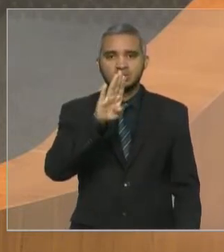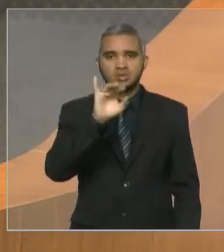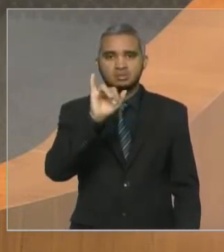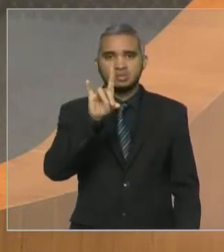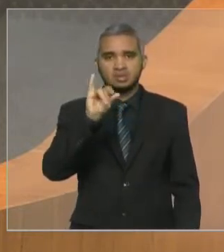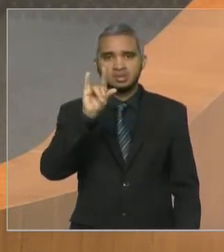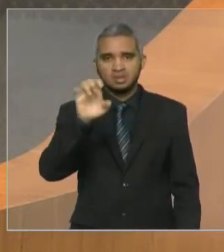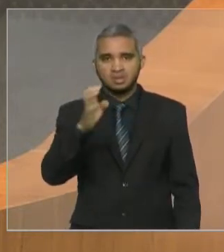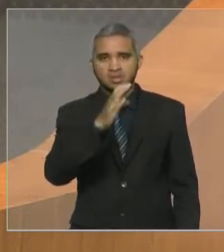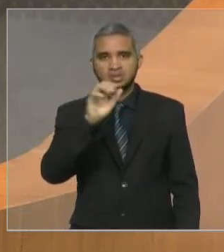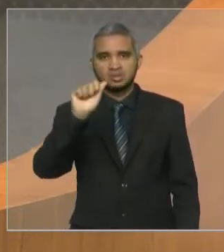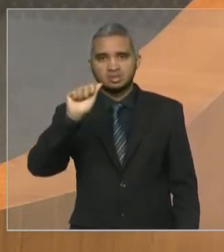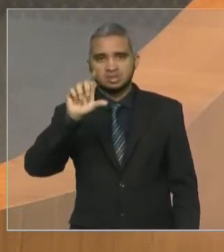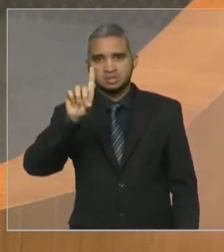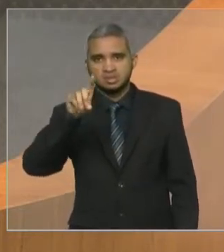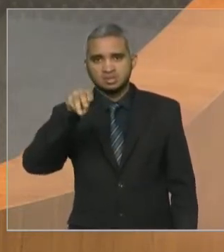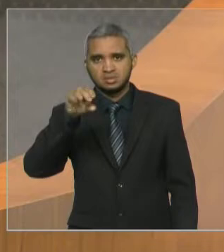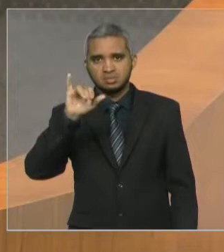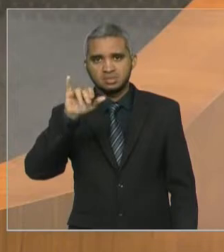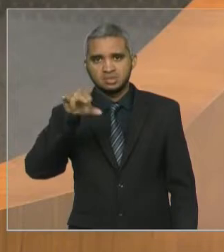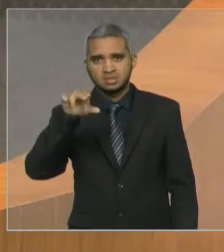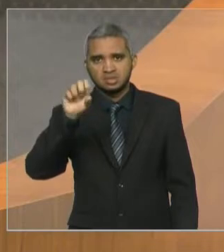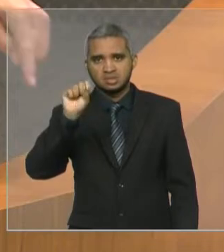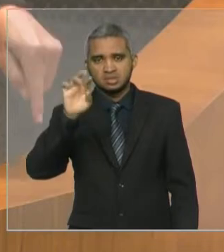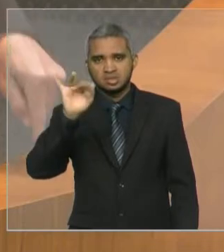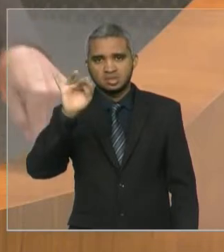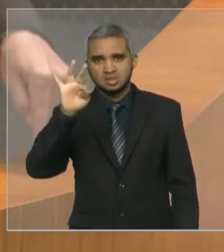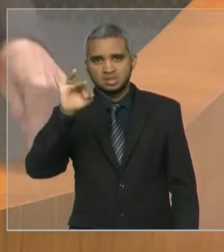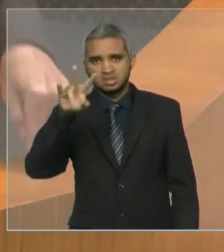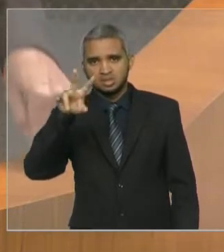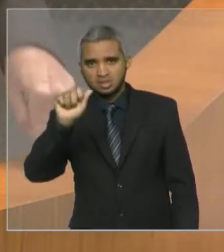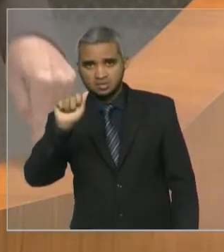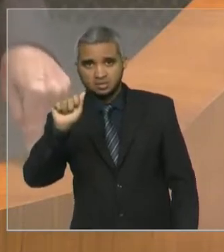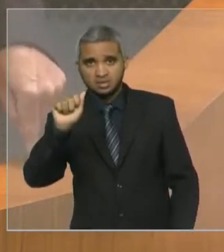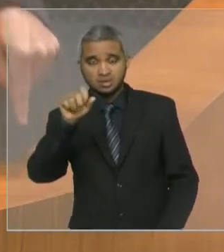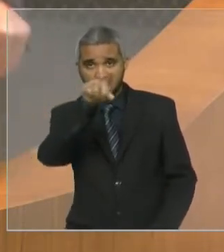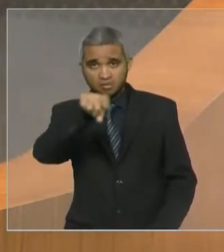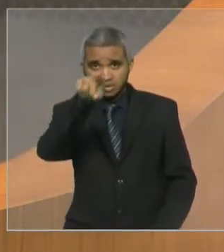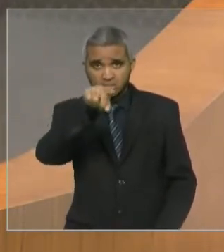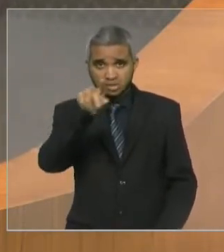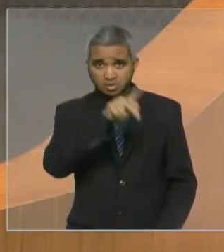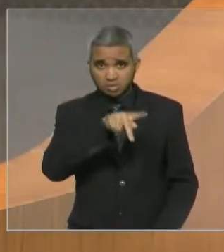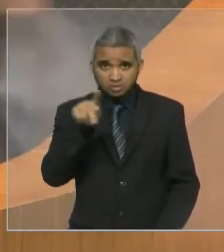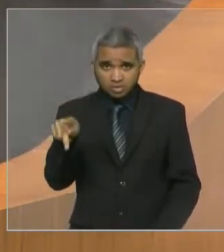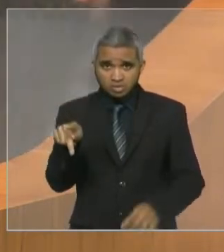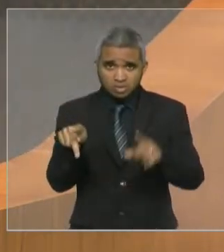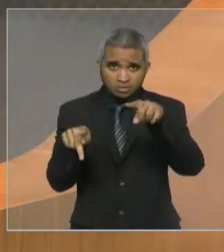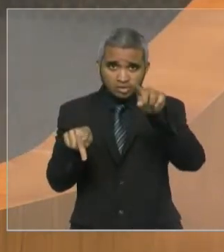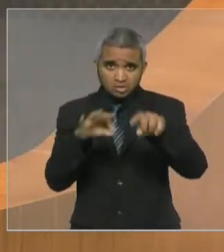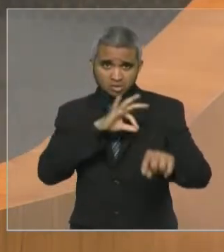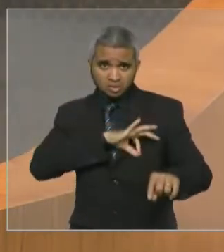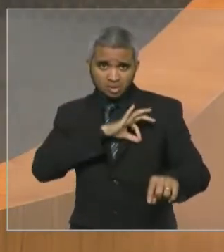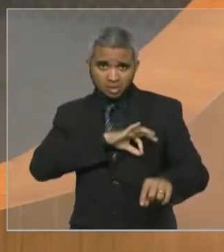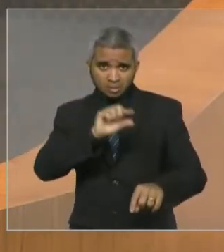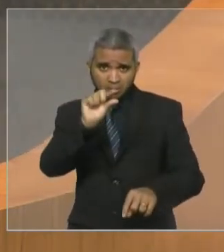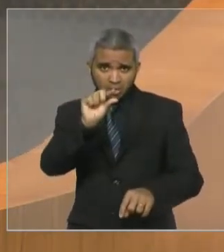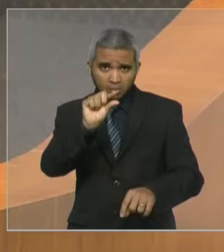rede estadual, vocês estão ganhando menos porque o Estado está subtraindo o direito líquido e certo do